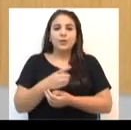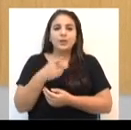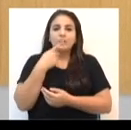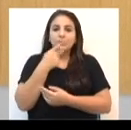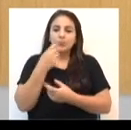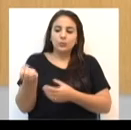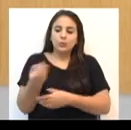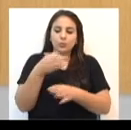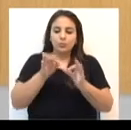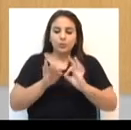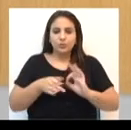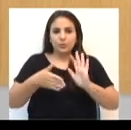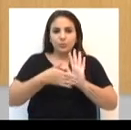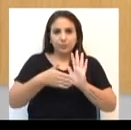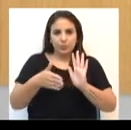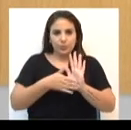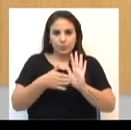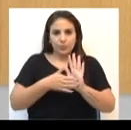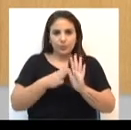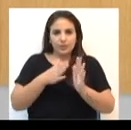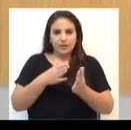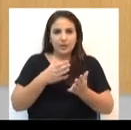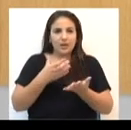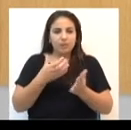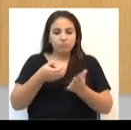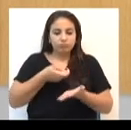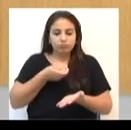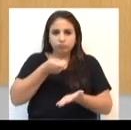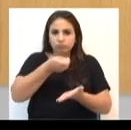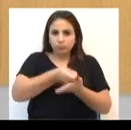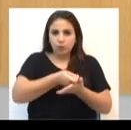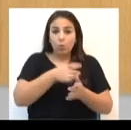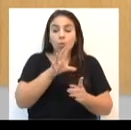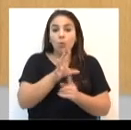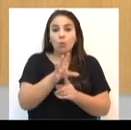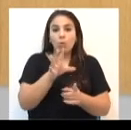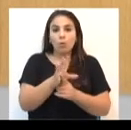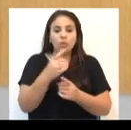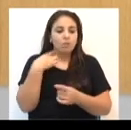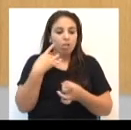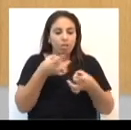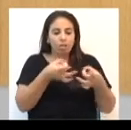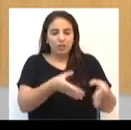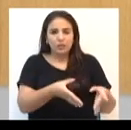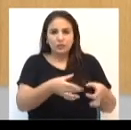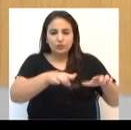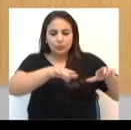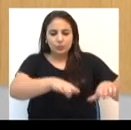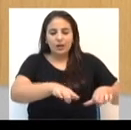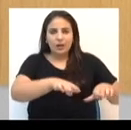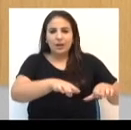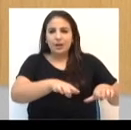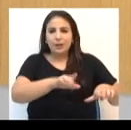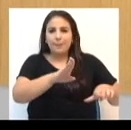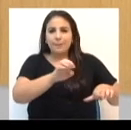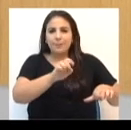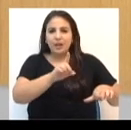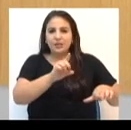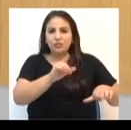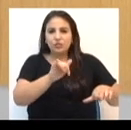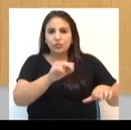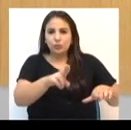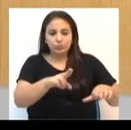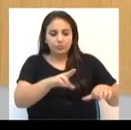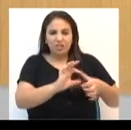sobre um novo projeto que propõe medidas rígidas contra os descartes em terrenos baldios. O objetivo